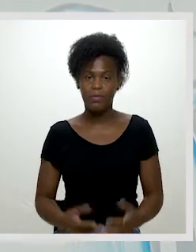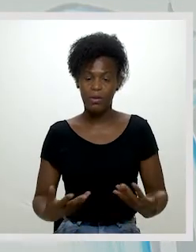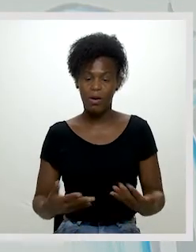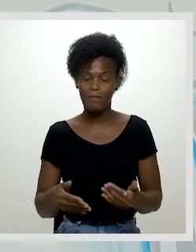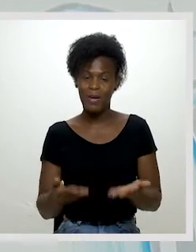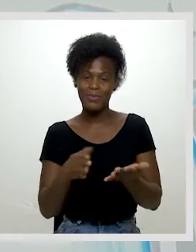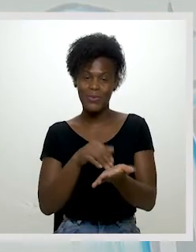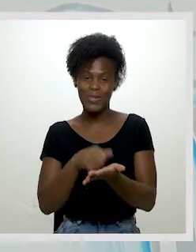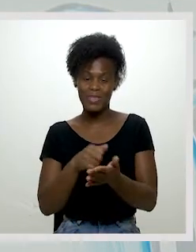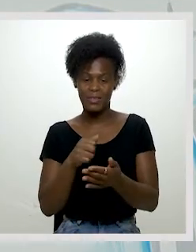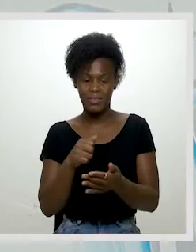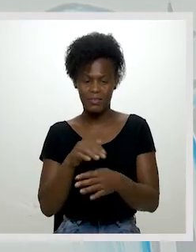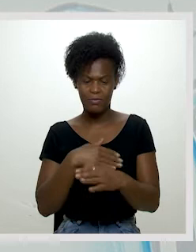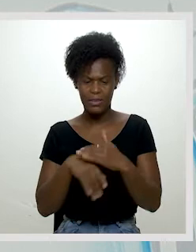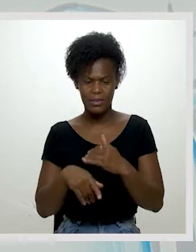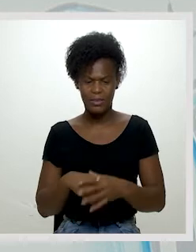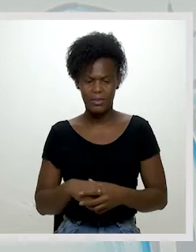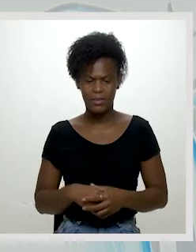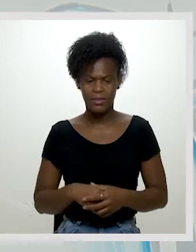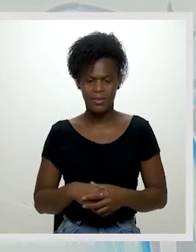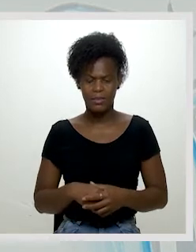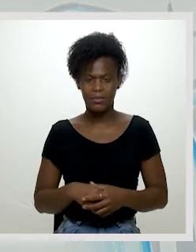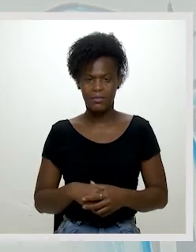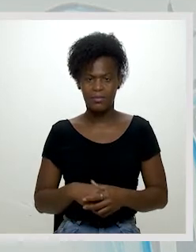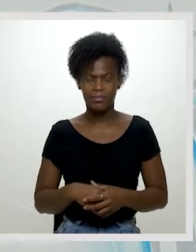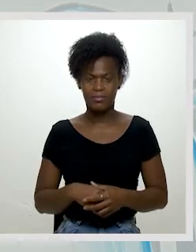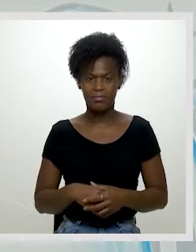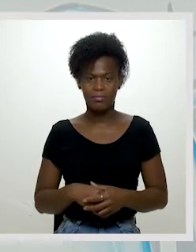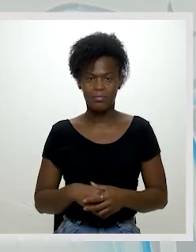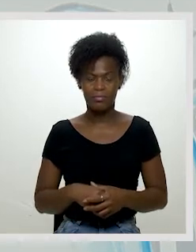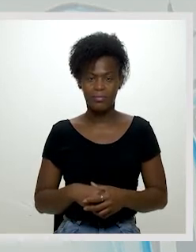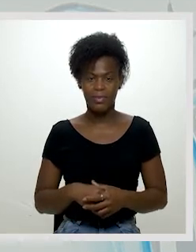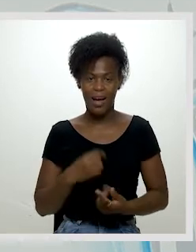Vamos então à correção. Alguém conseguiu chegar à resposta certa?